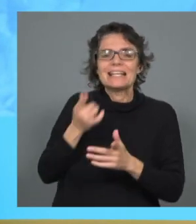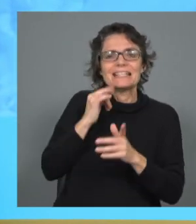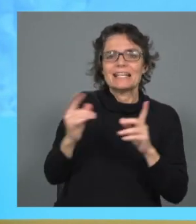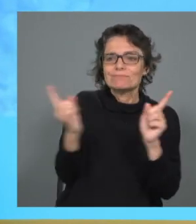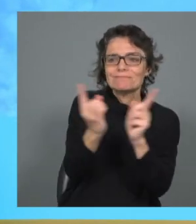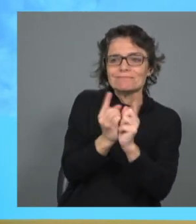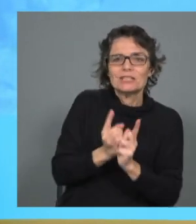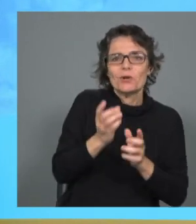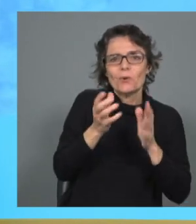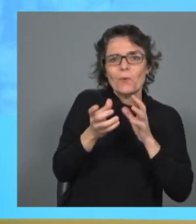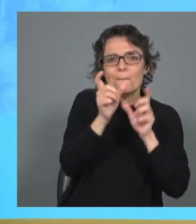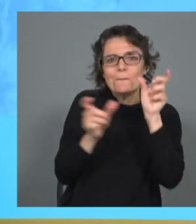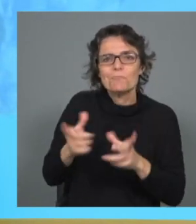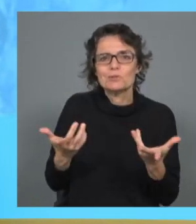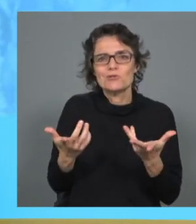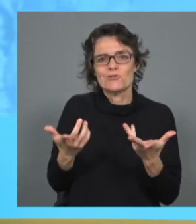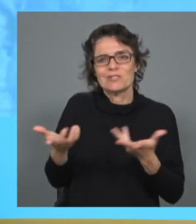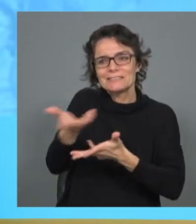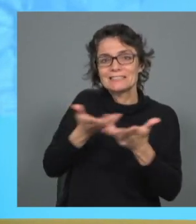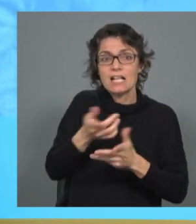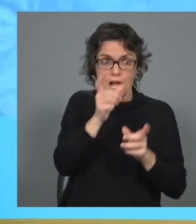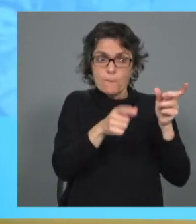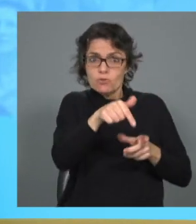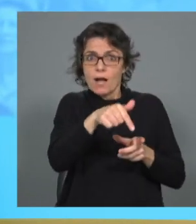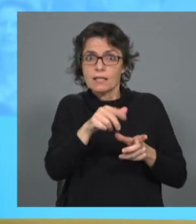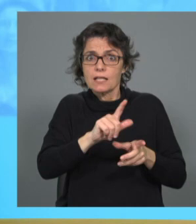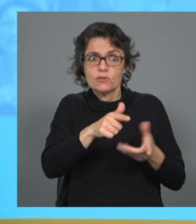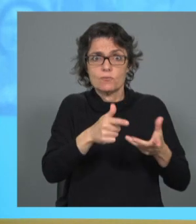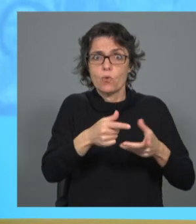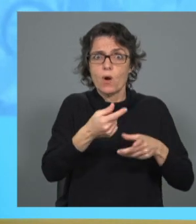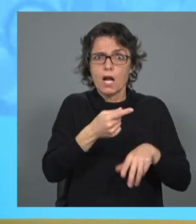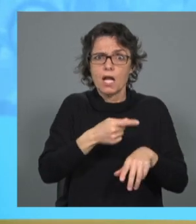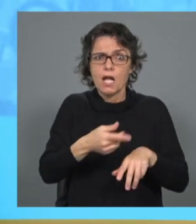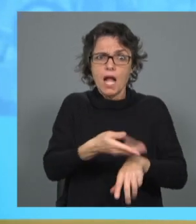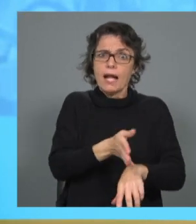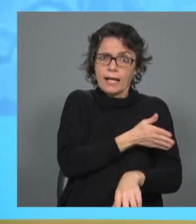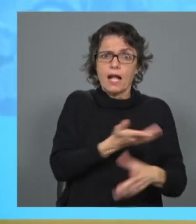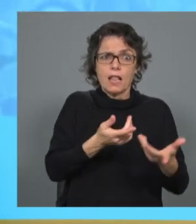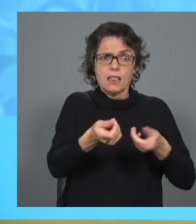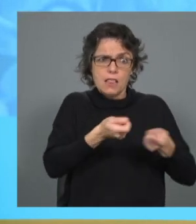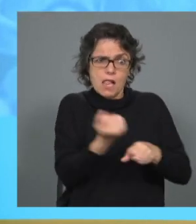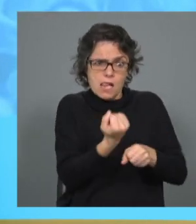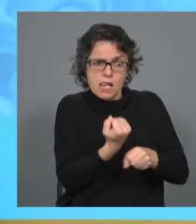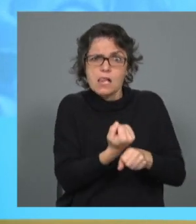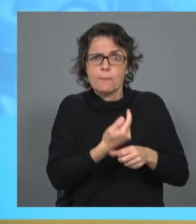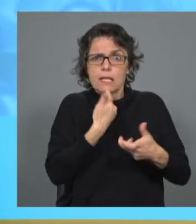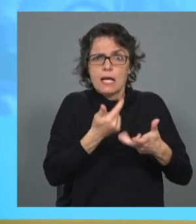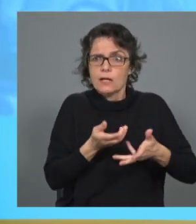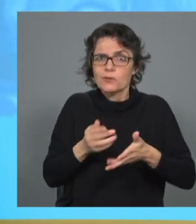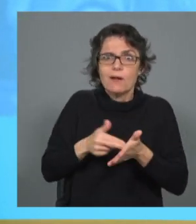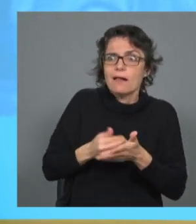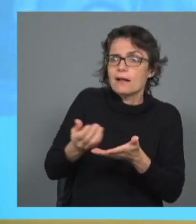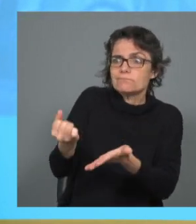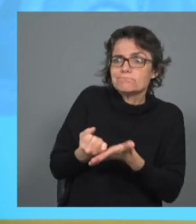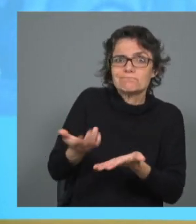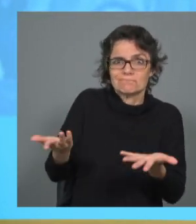pessoas pessoas que estiveram durante semanas a recolher bens, a trabalhar para que tudo aquilo fosse possível e que estavam em muita expectativa,